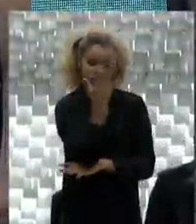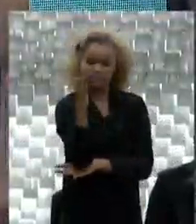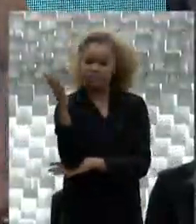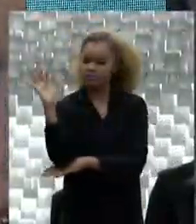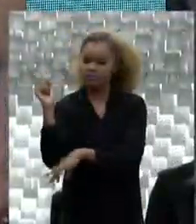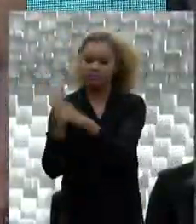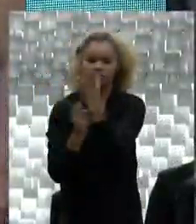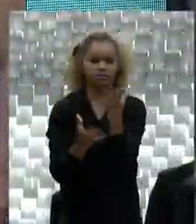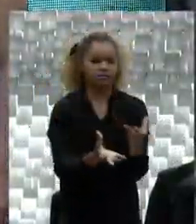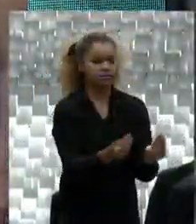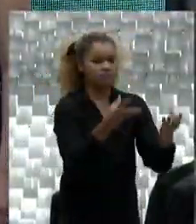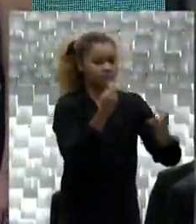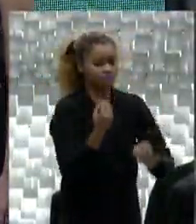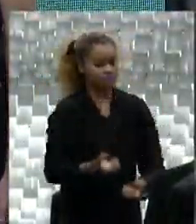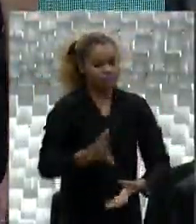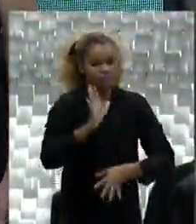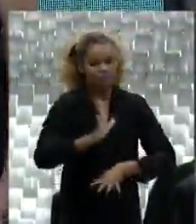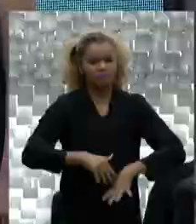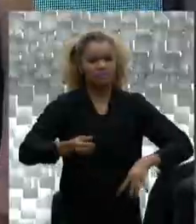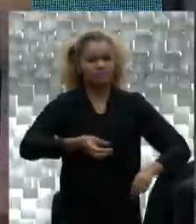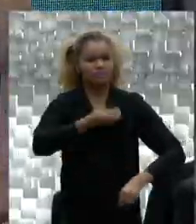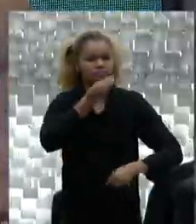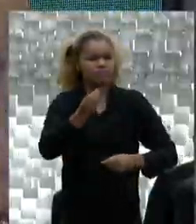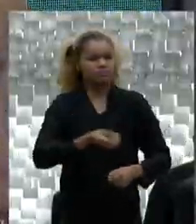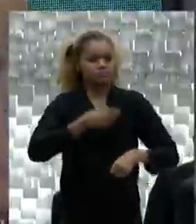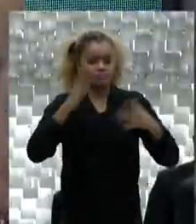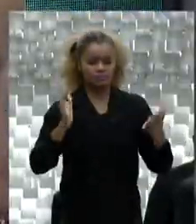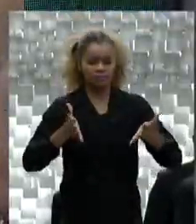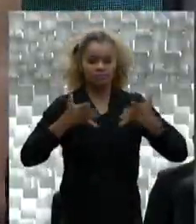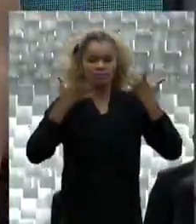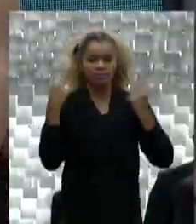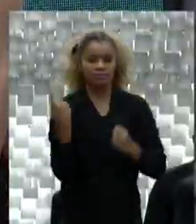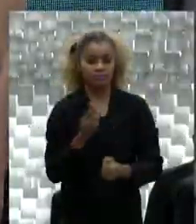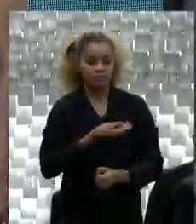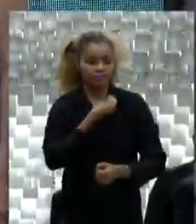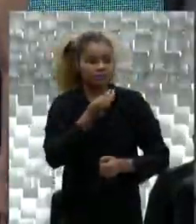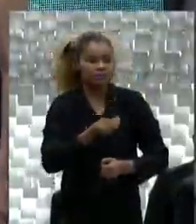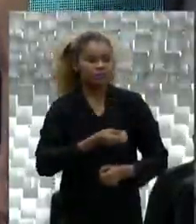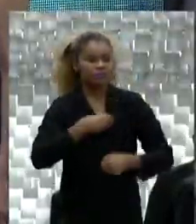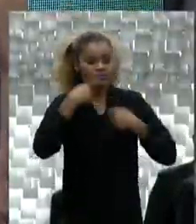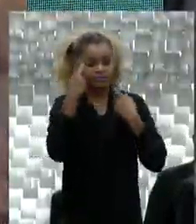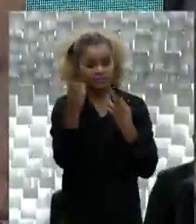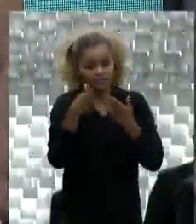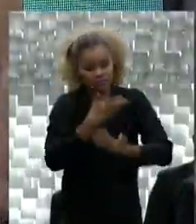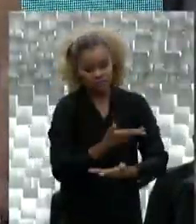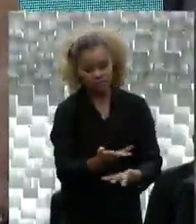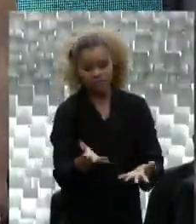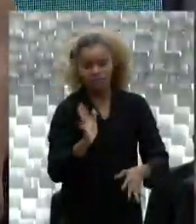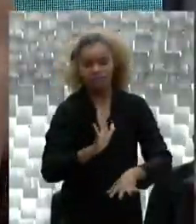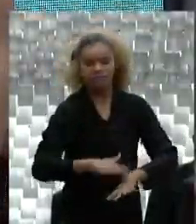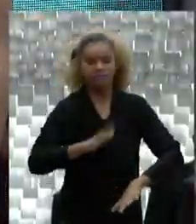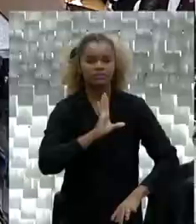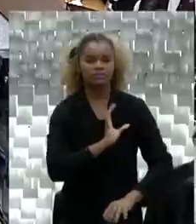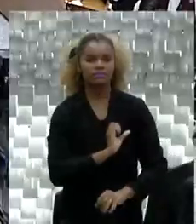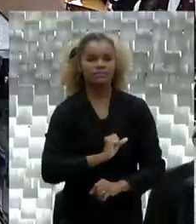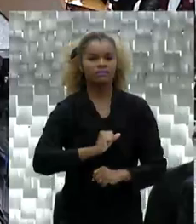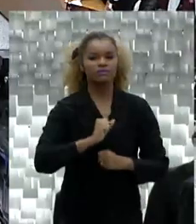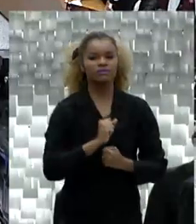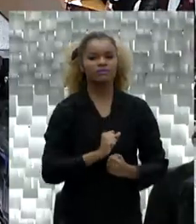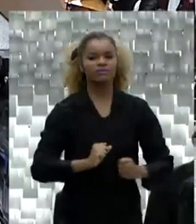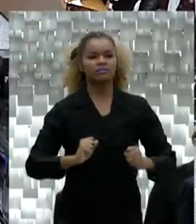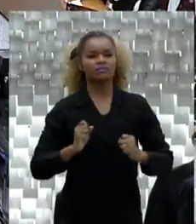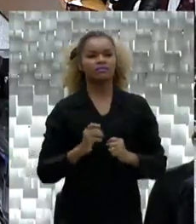nossos bosques têm mais vida, nossa vida no teu seio